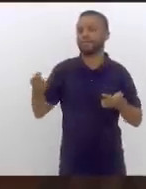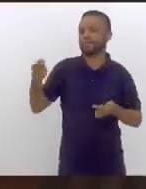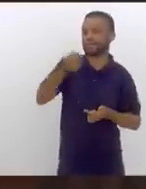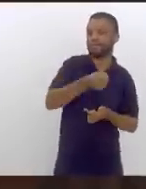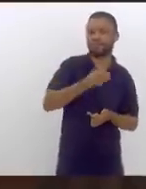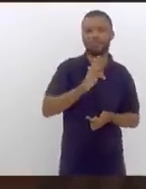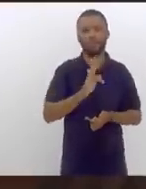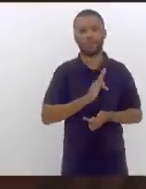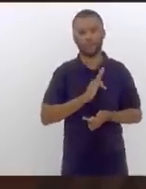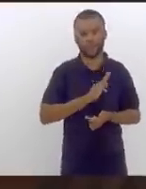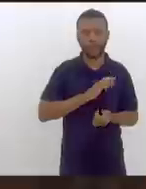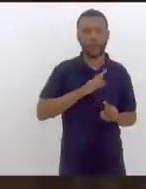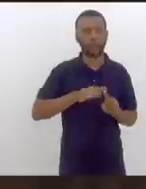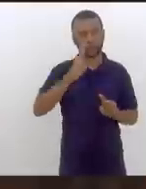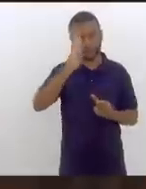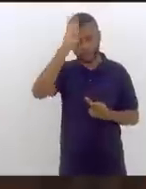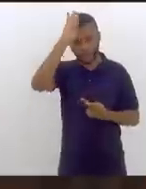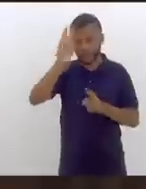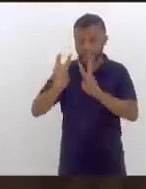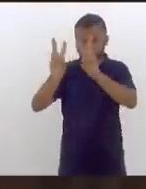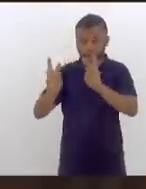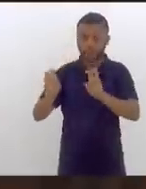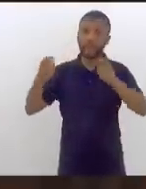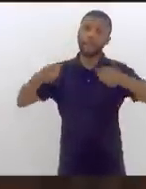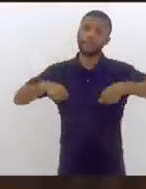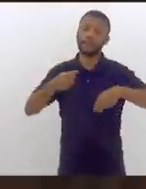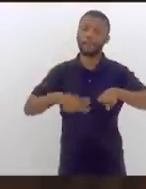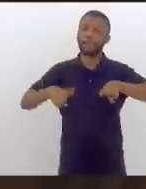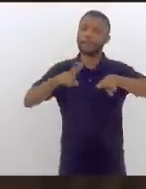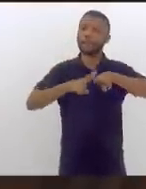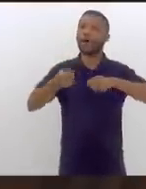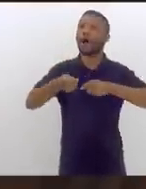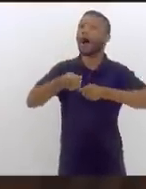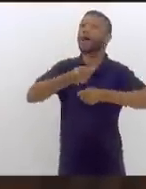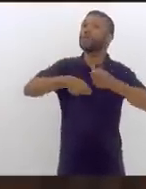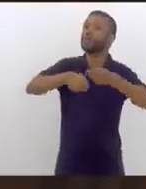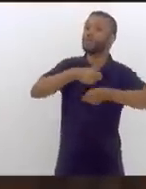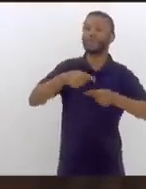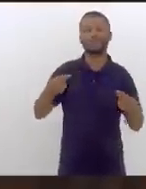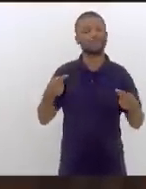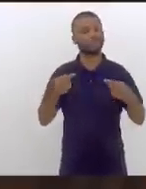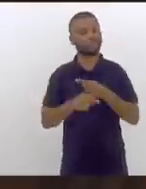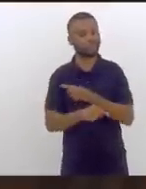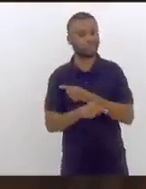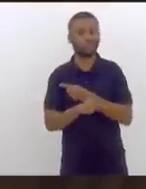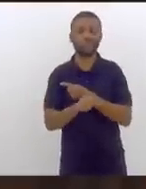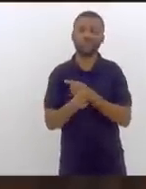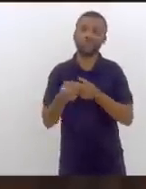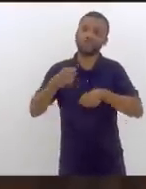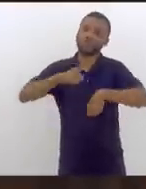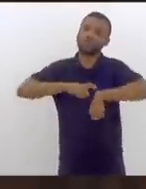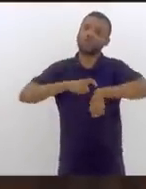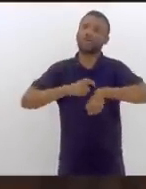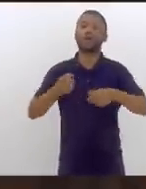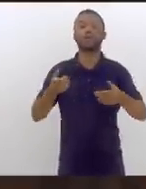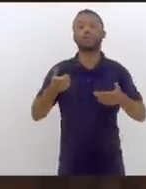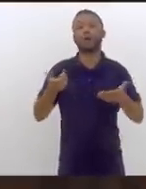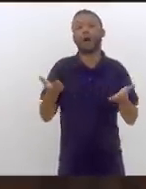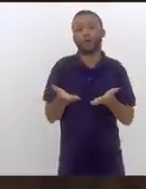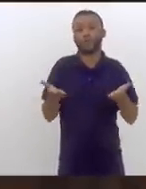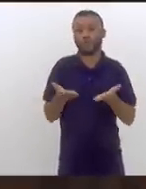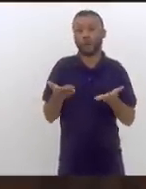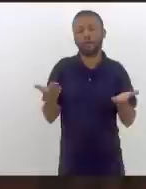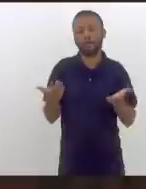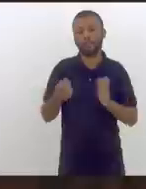precisamos falar sobre esse tema prisão administrativa que não cabe mais no século 21 pelo amor de Deus